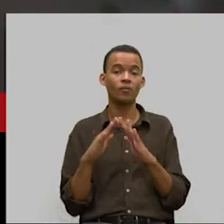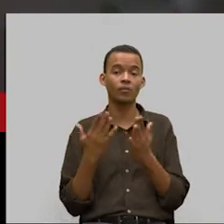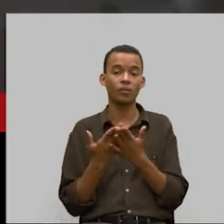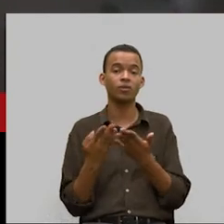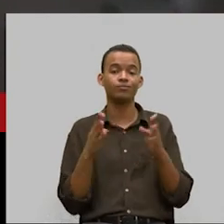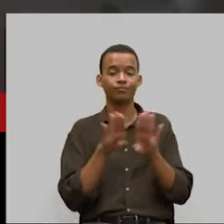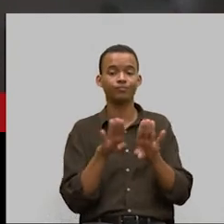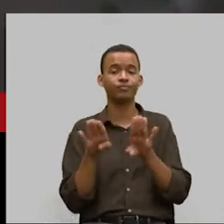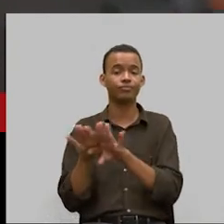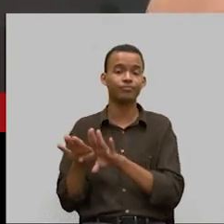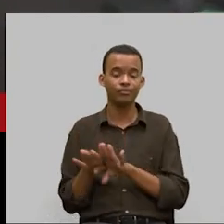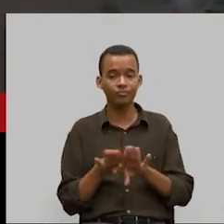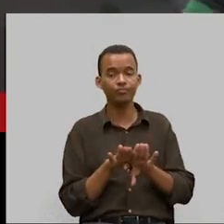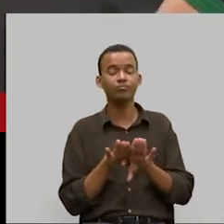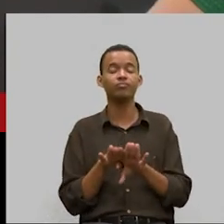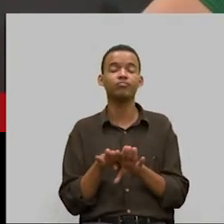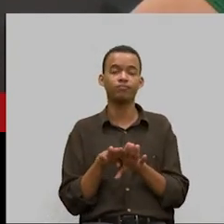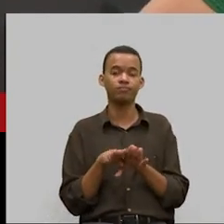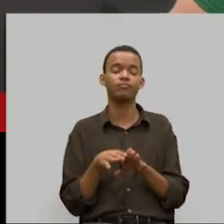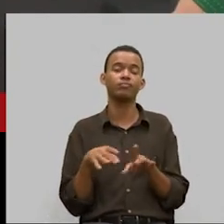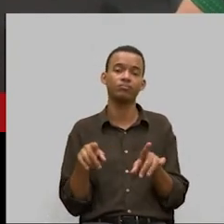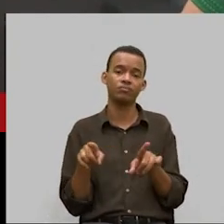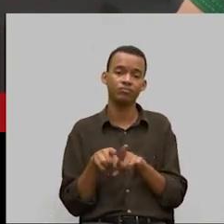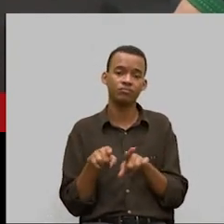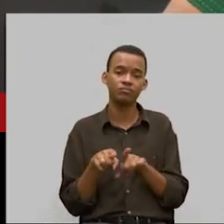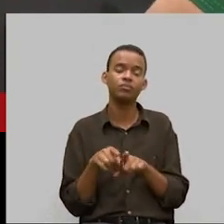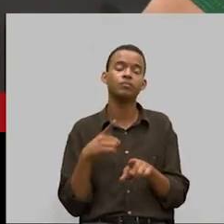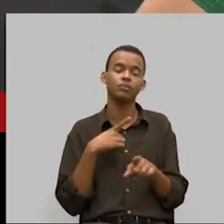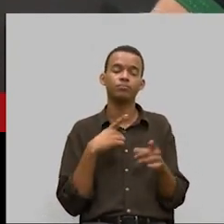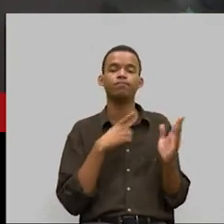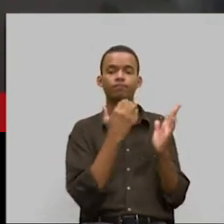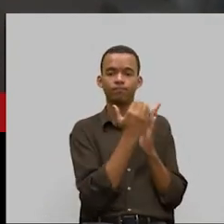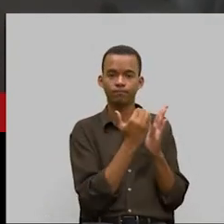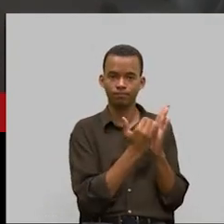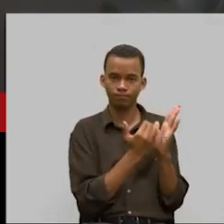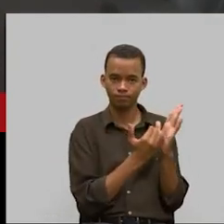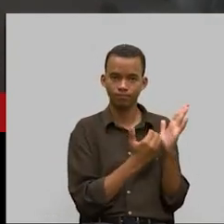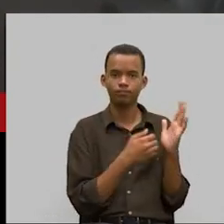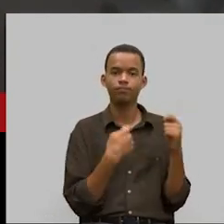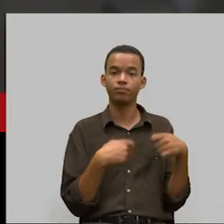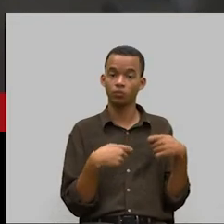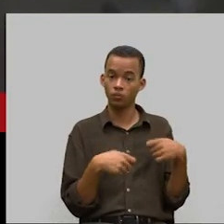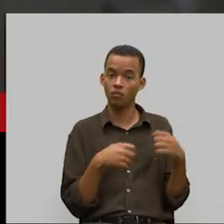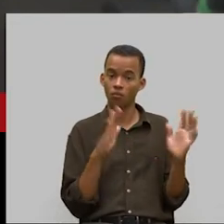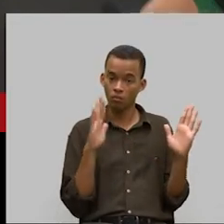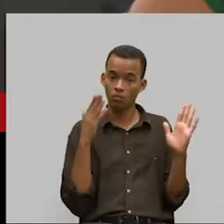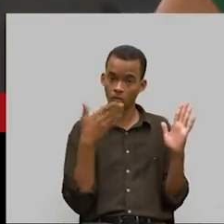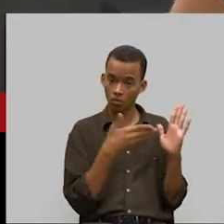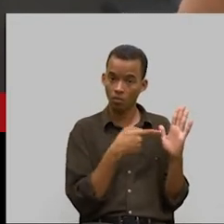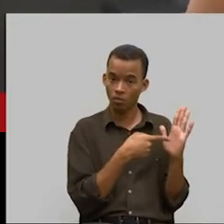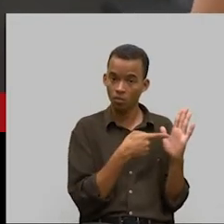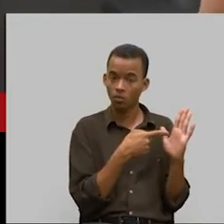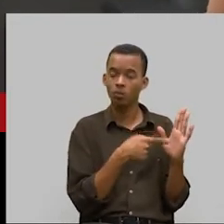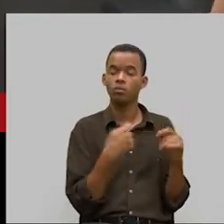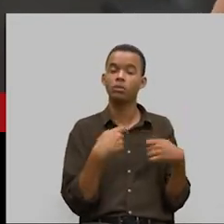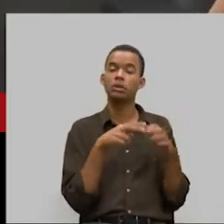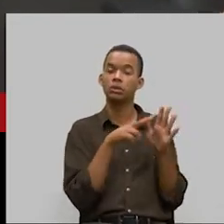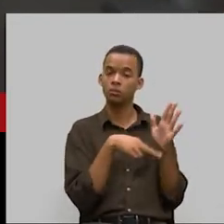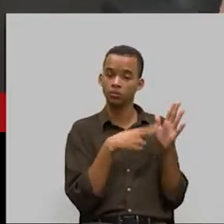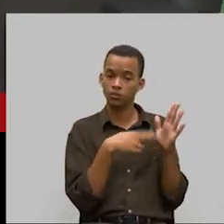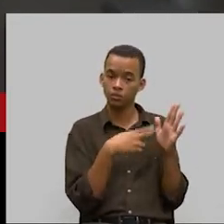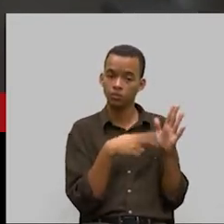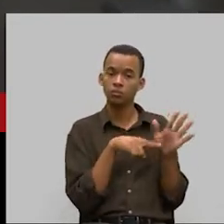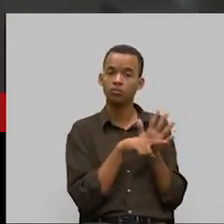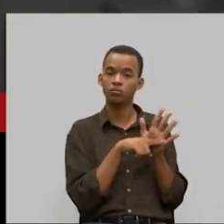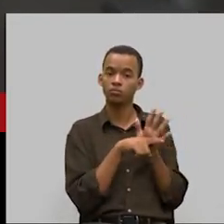só fecha embora ten uma diretrizes que restringe isso mas nós precisamos de lei